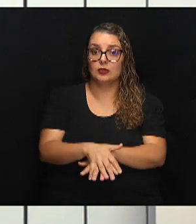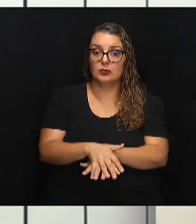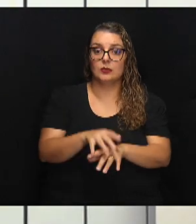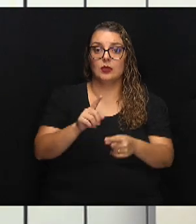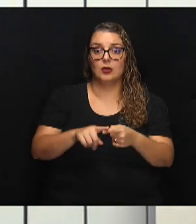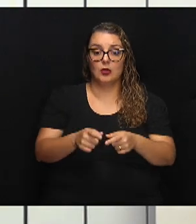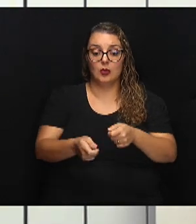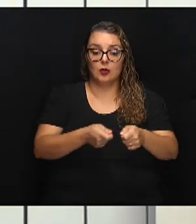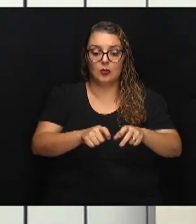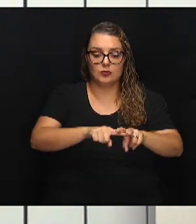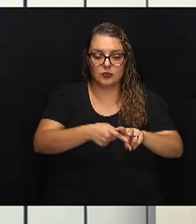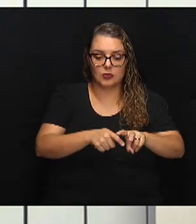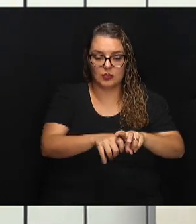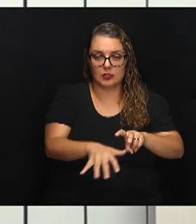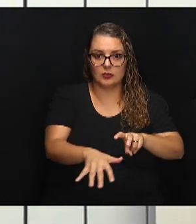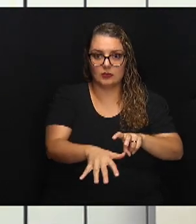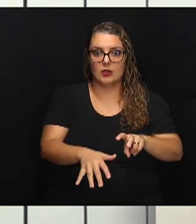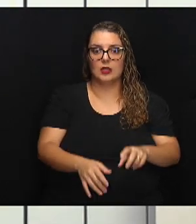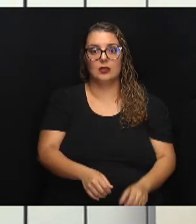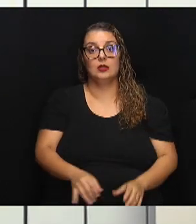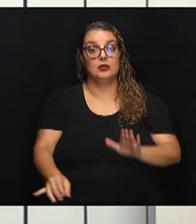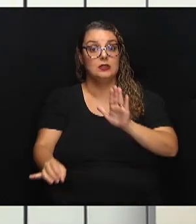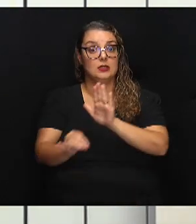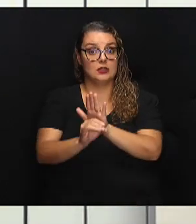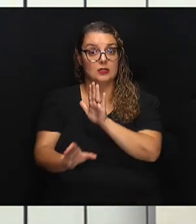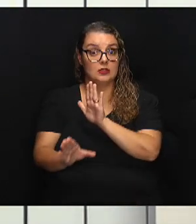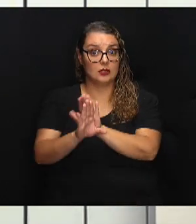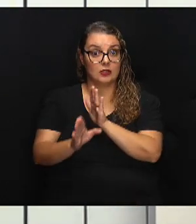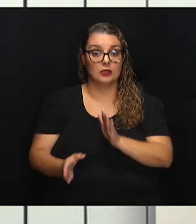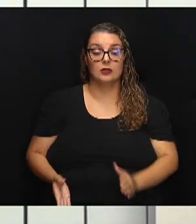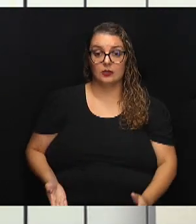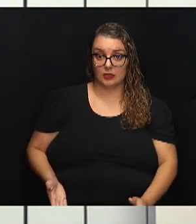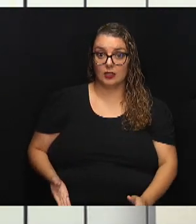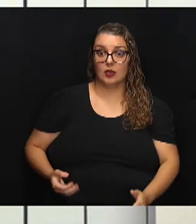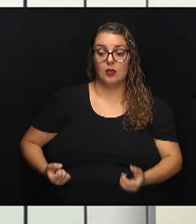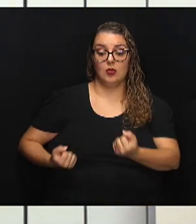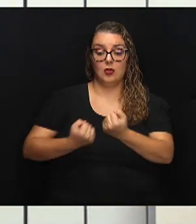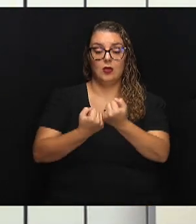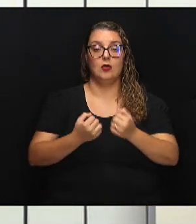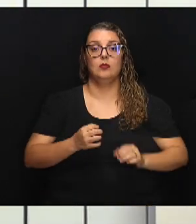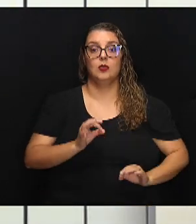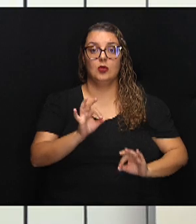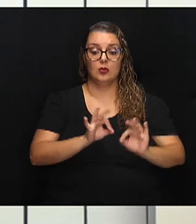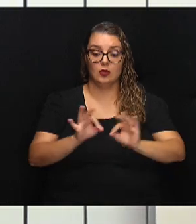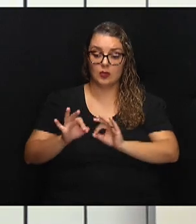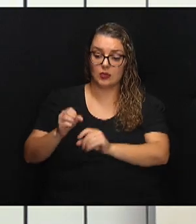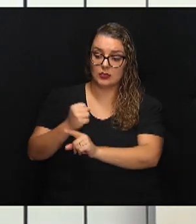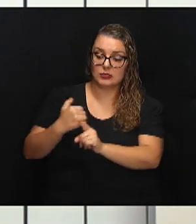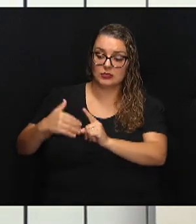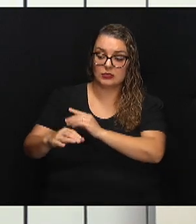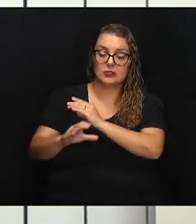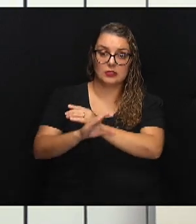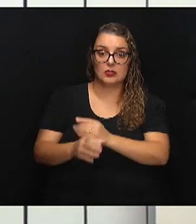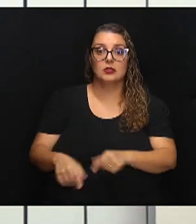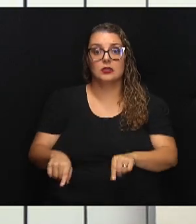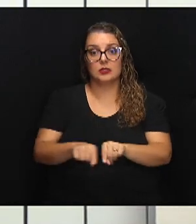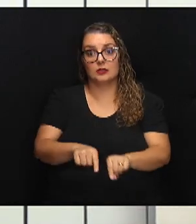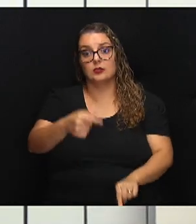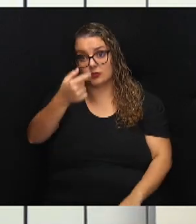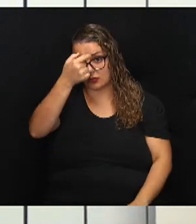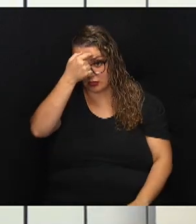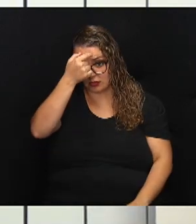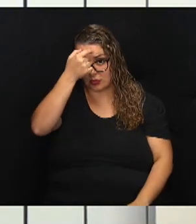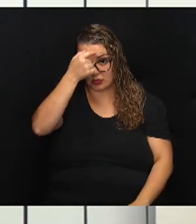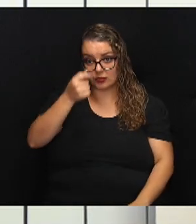controle populacional, identificação, apoio a organizações da sociedade civil e a conscientização